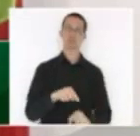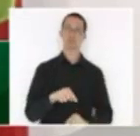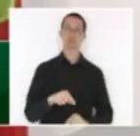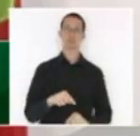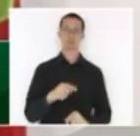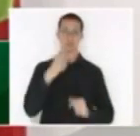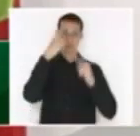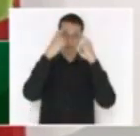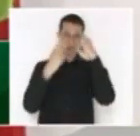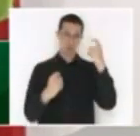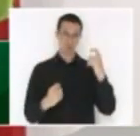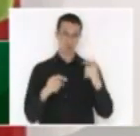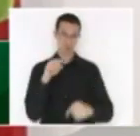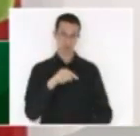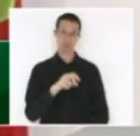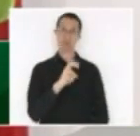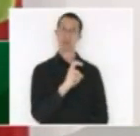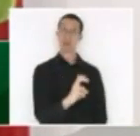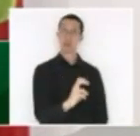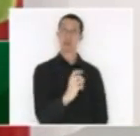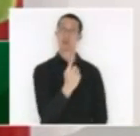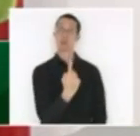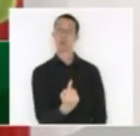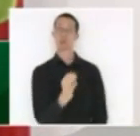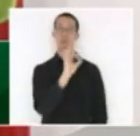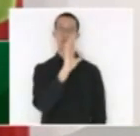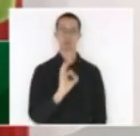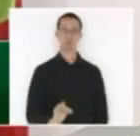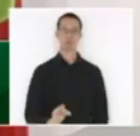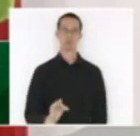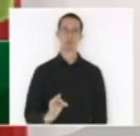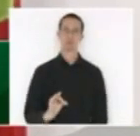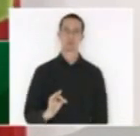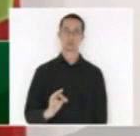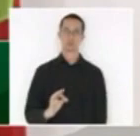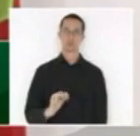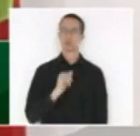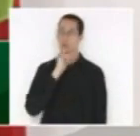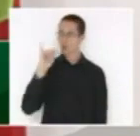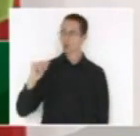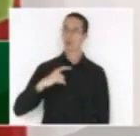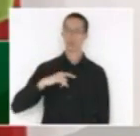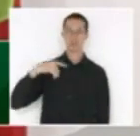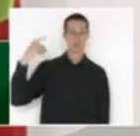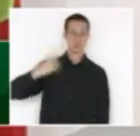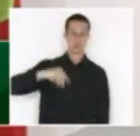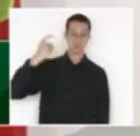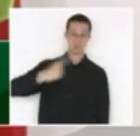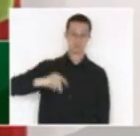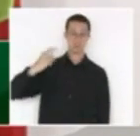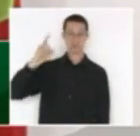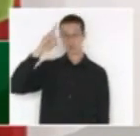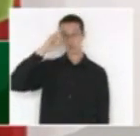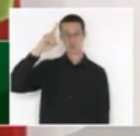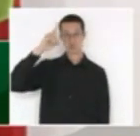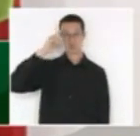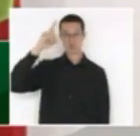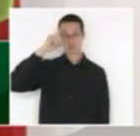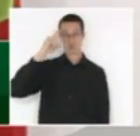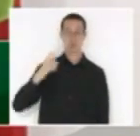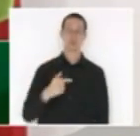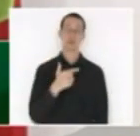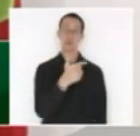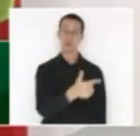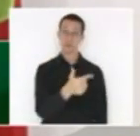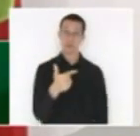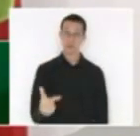51% relataram agressões diárias e 22% haviam sofrido a ameaça de morte